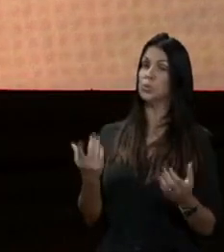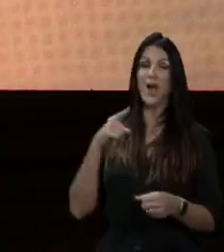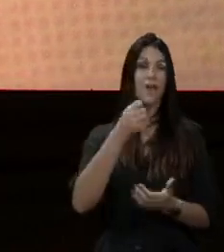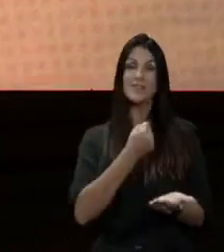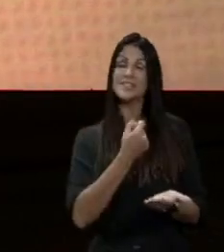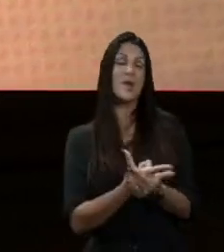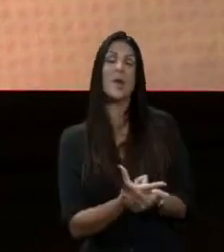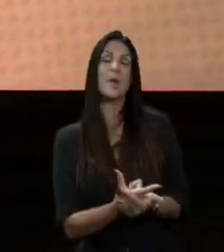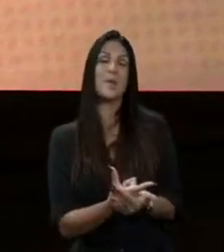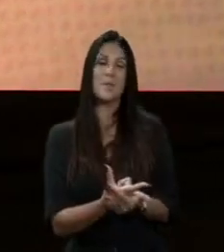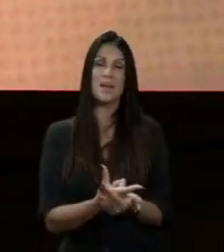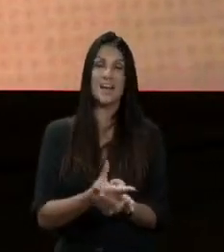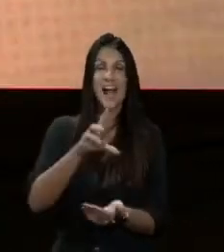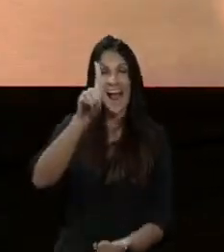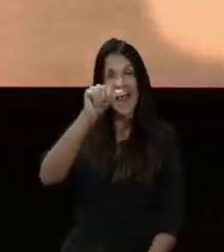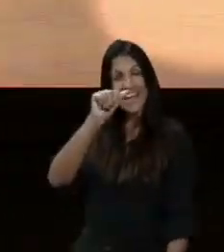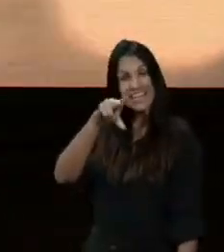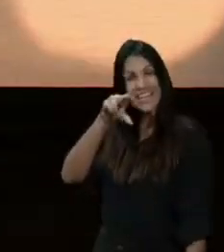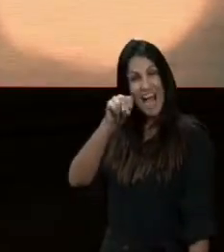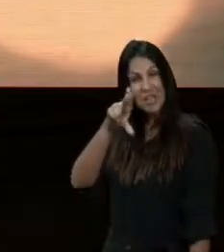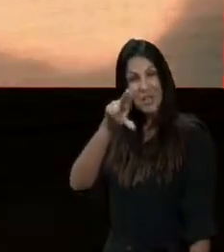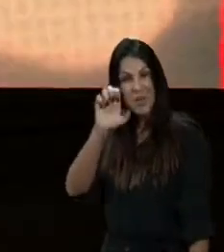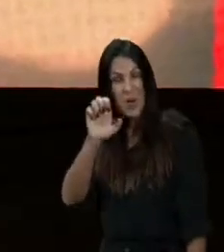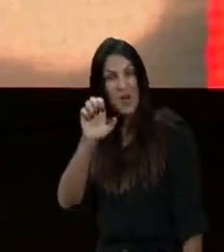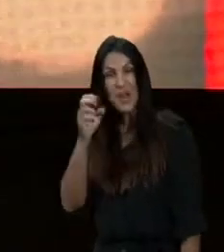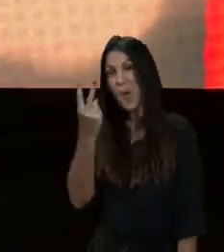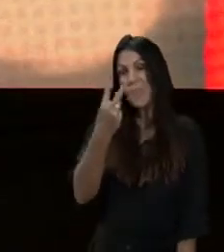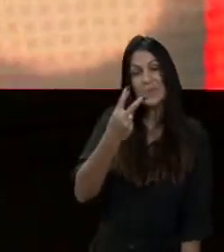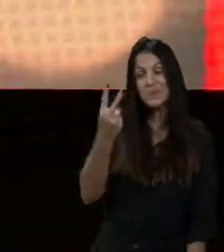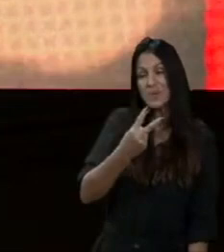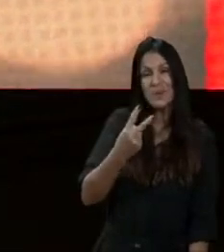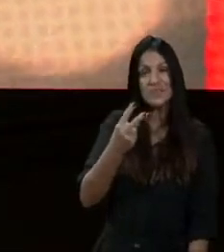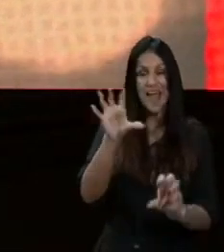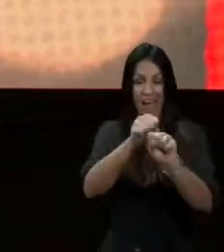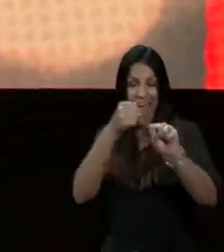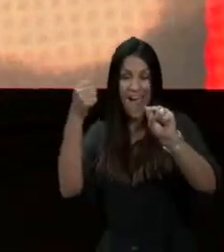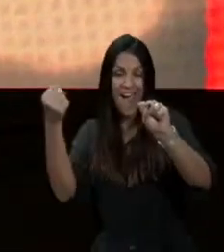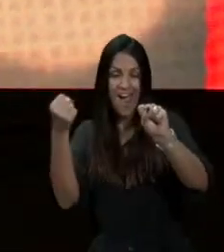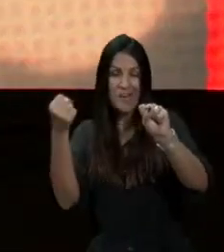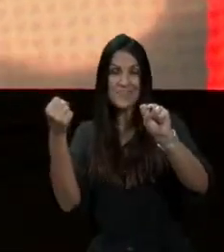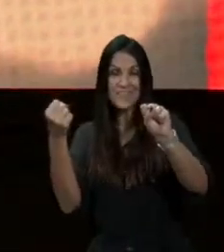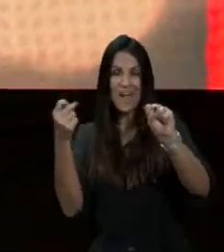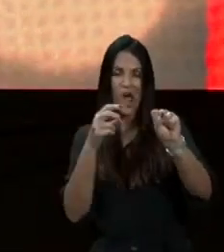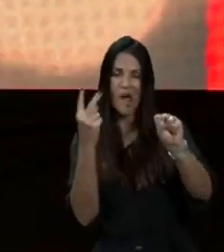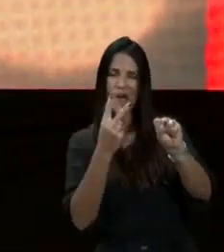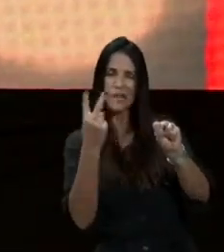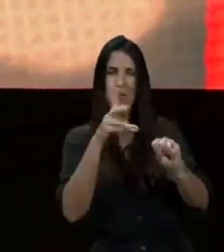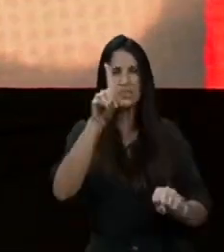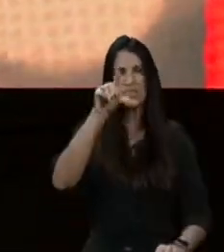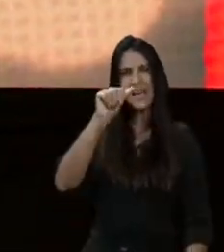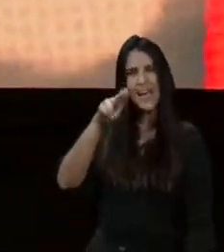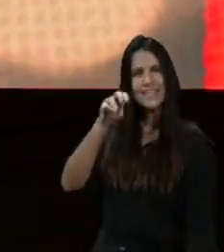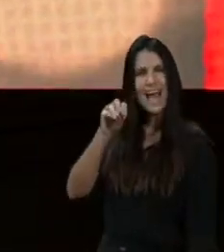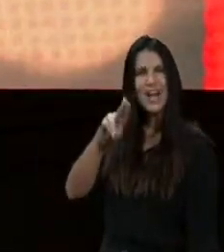dois E aí você chega na geladeira tem dois iogurte Você tem dois dias não vou comer não para os meninos comer